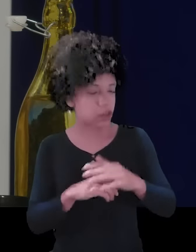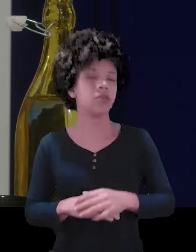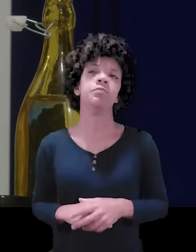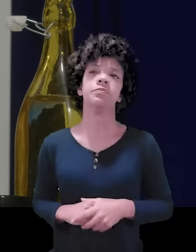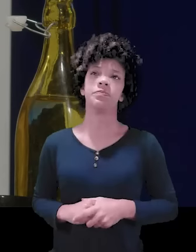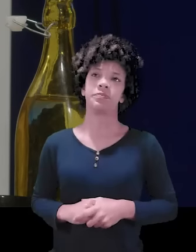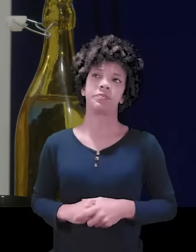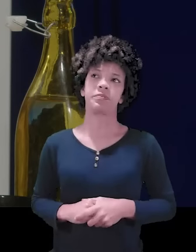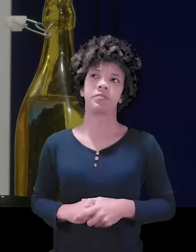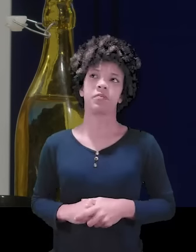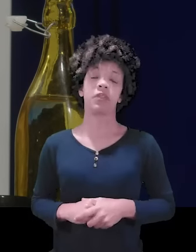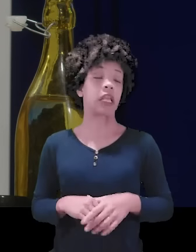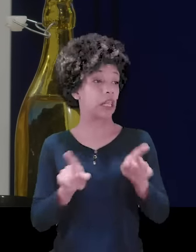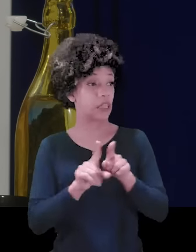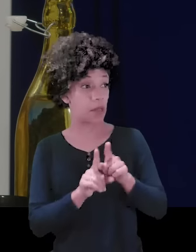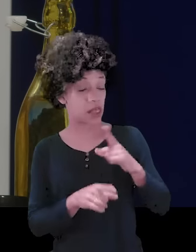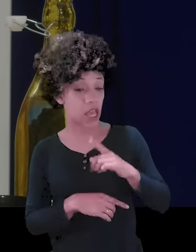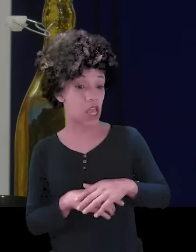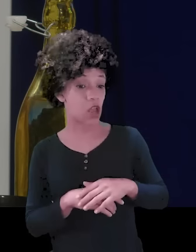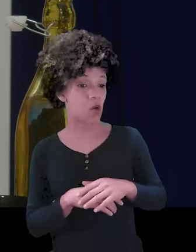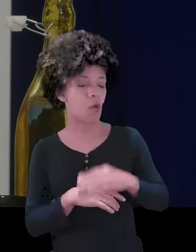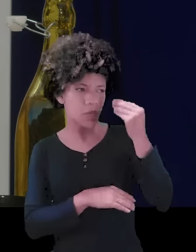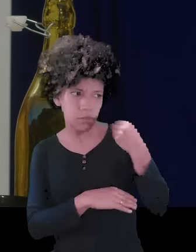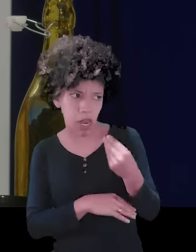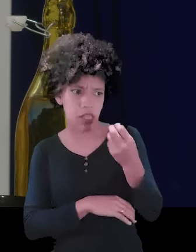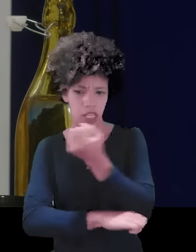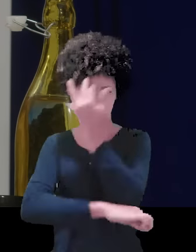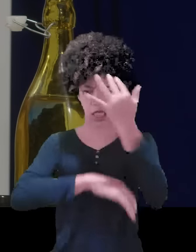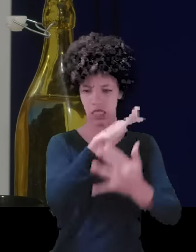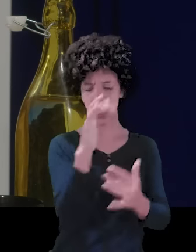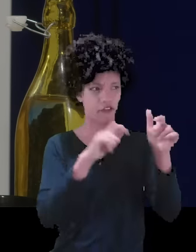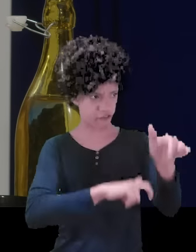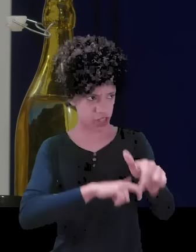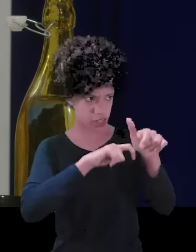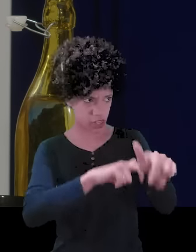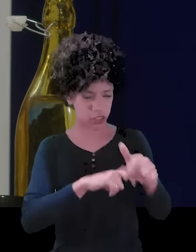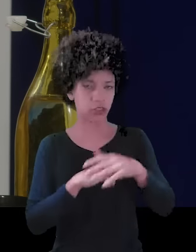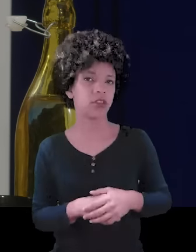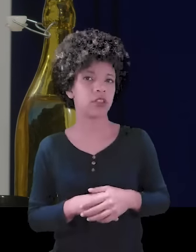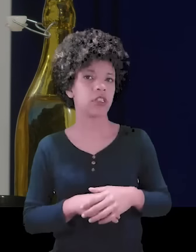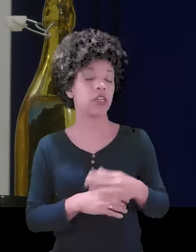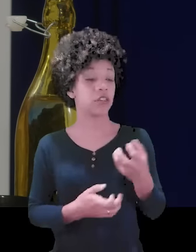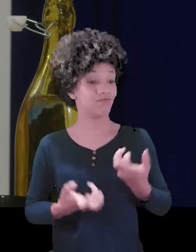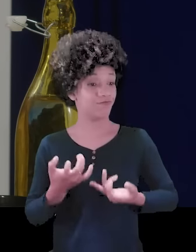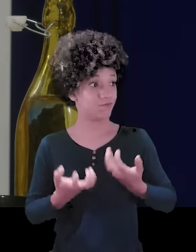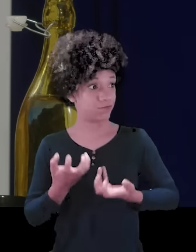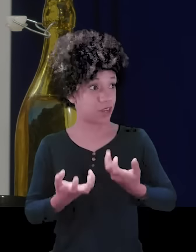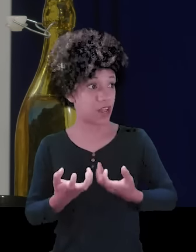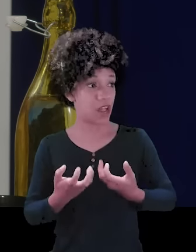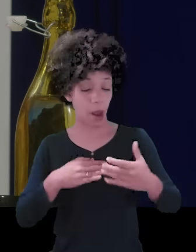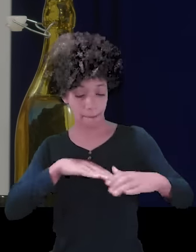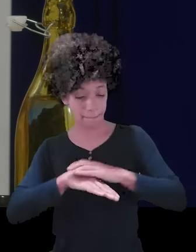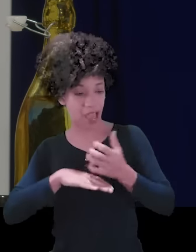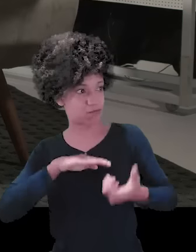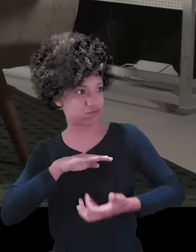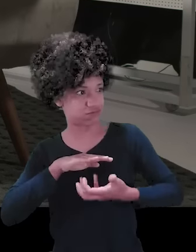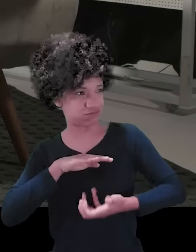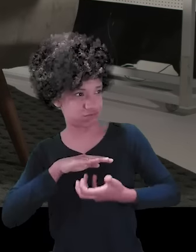tem uma situação numa fazenda é que a pessoa se queimou e ela tava com o pé